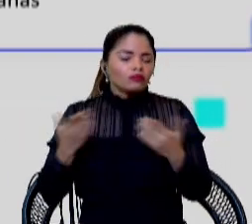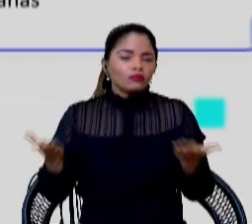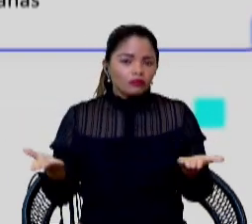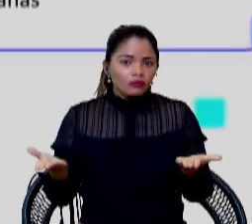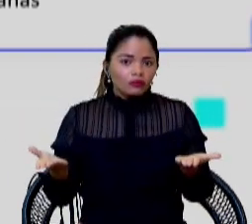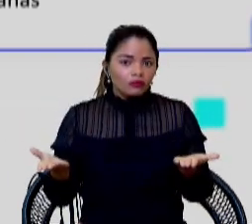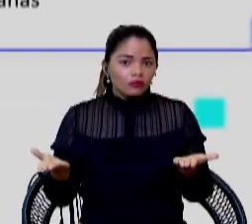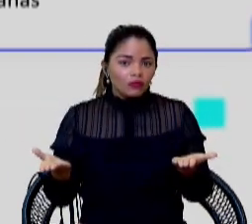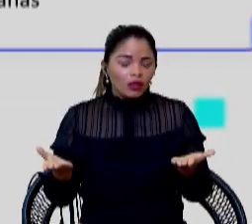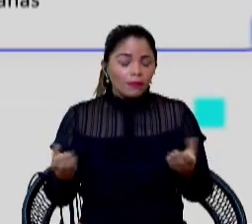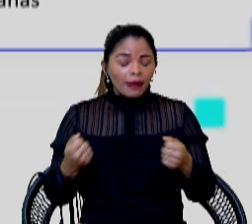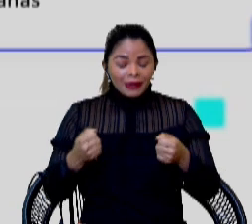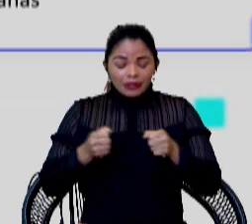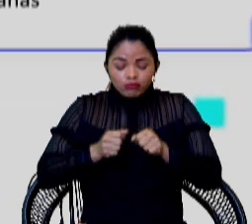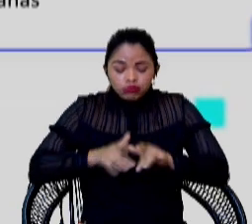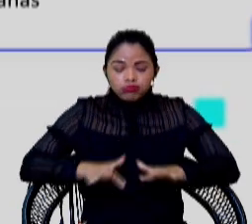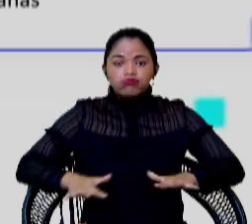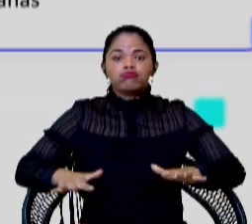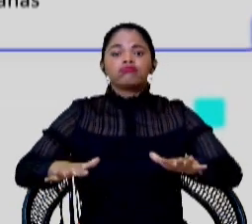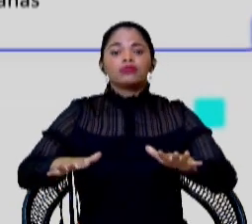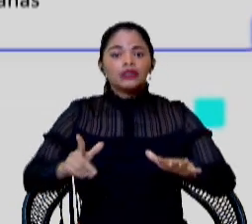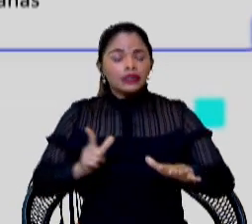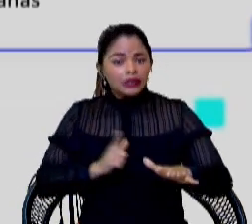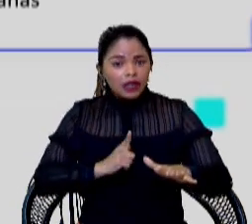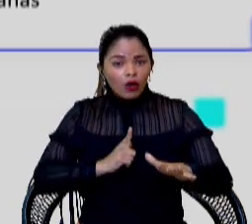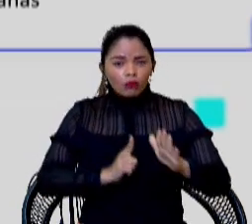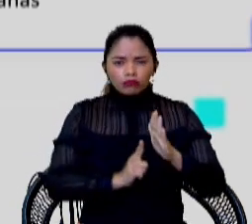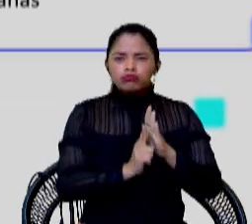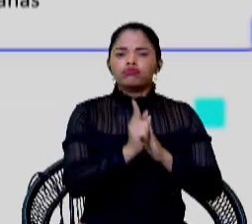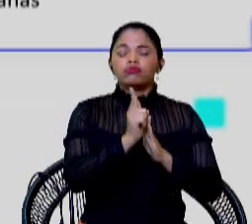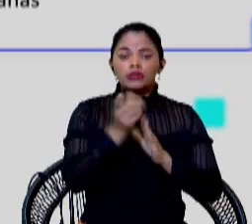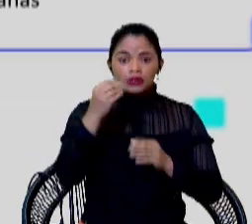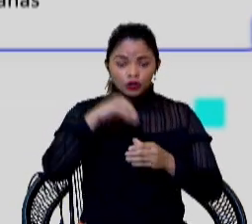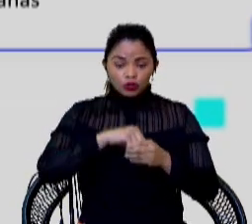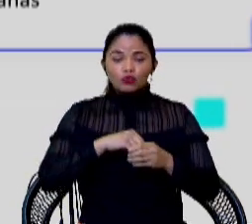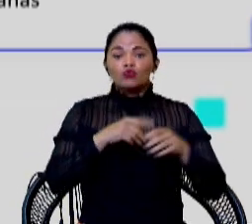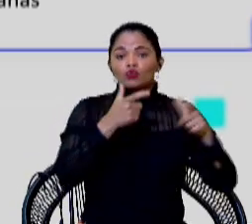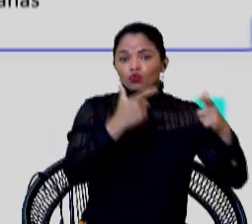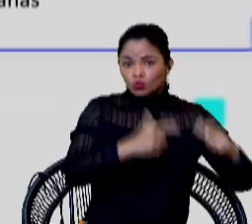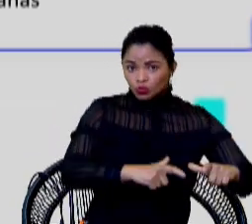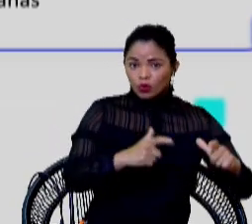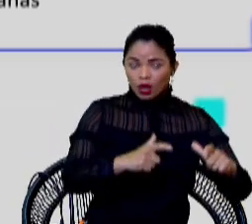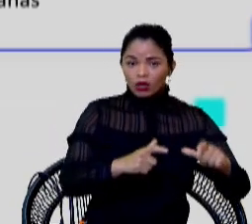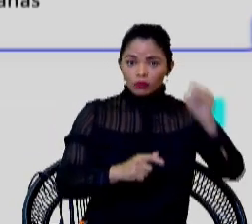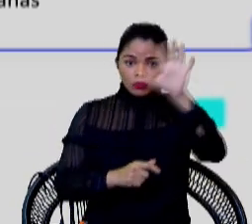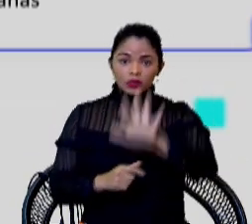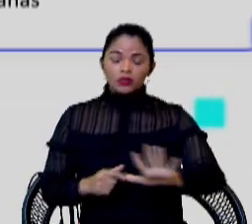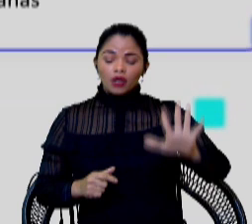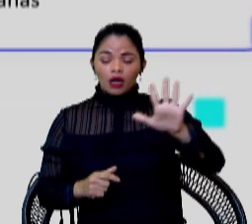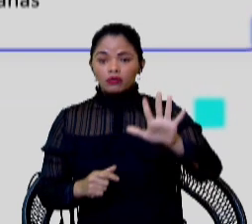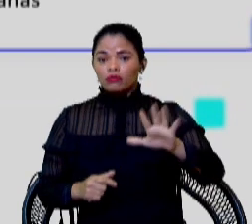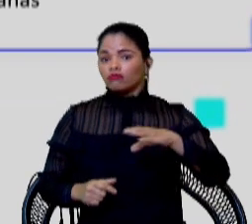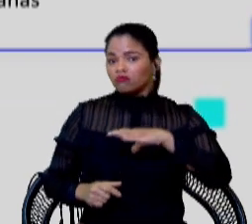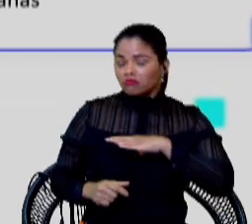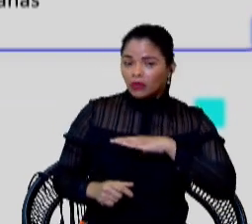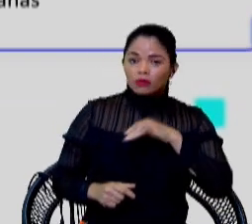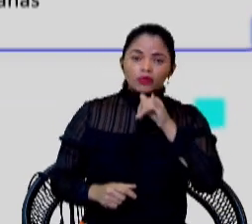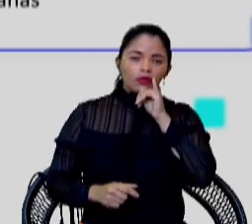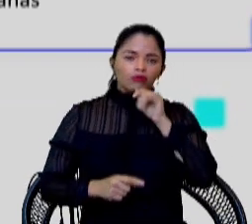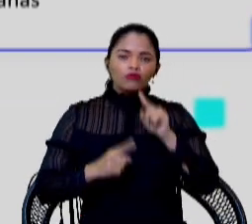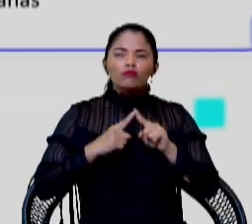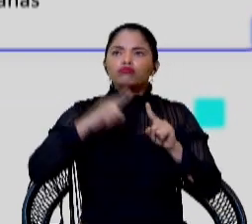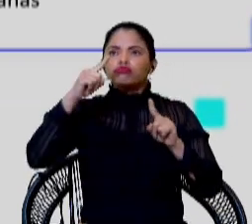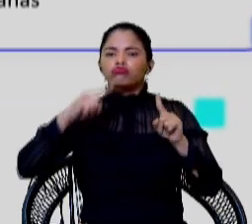caso, é expandir, né? Ou seja, se eu já tenho um baita resultado dentro de uma região, dentro de um estado, dentro de uma cidade, por exemplo, a gente vai ver os níveis